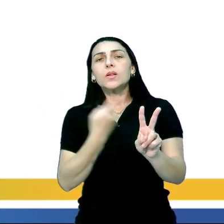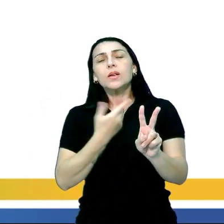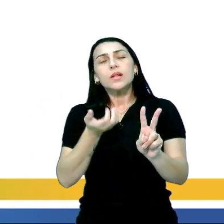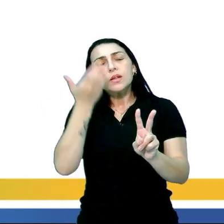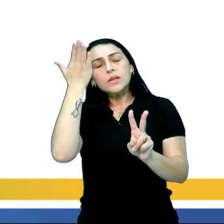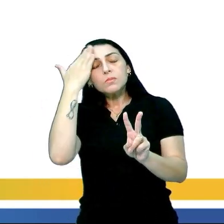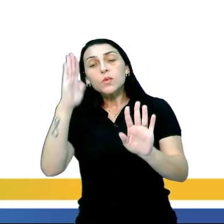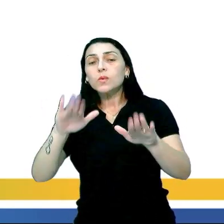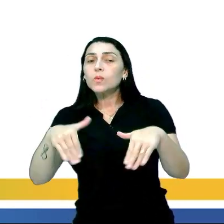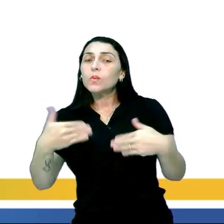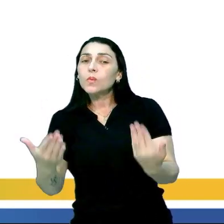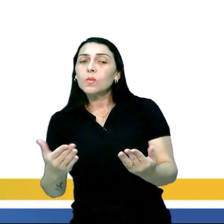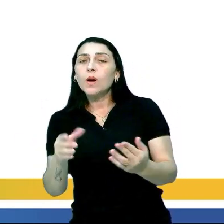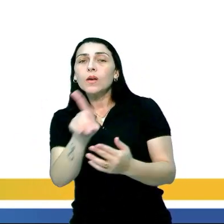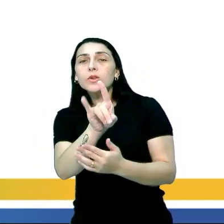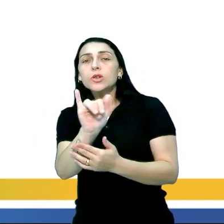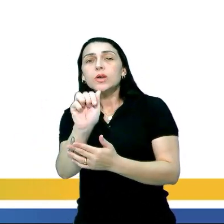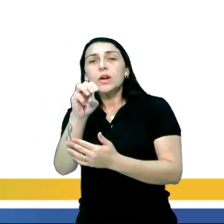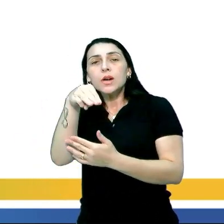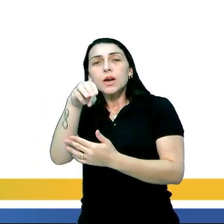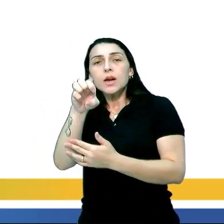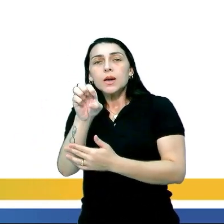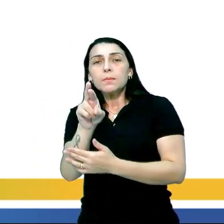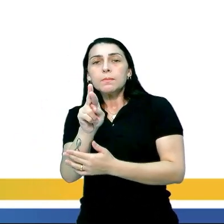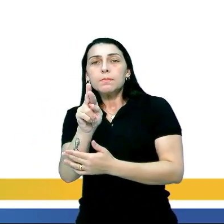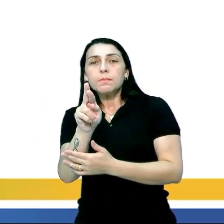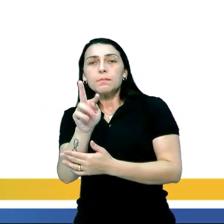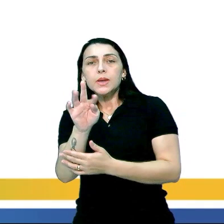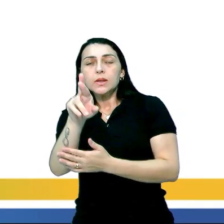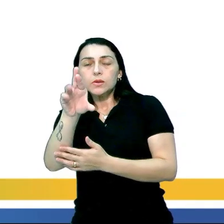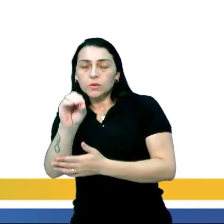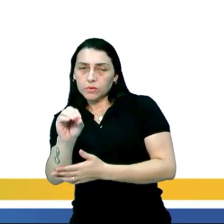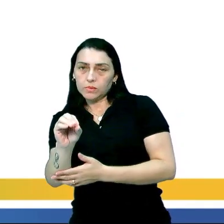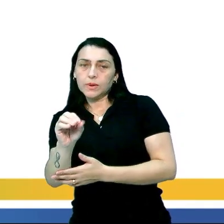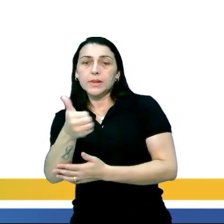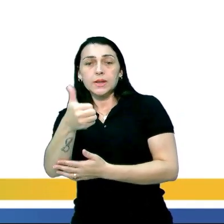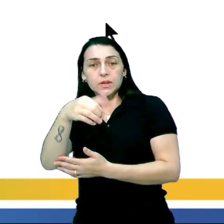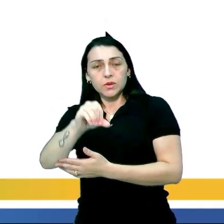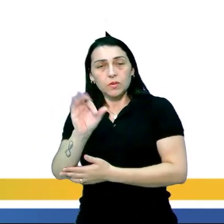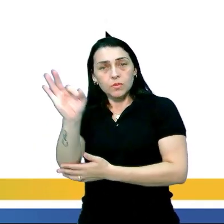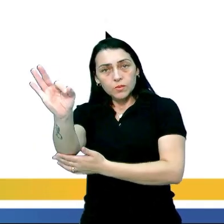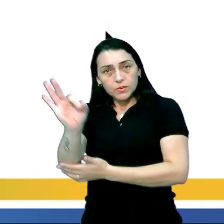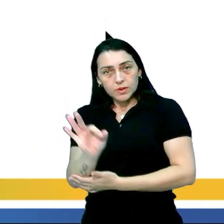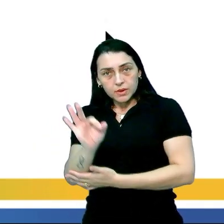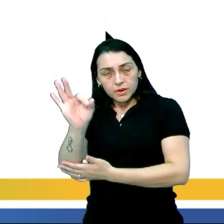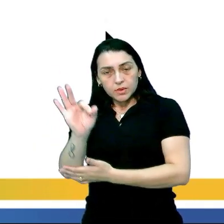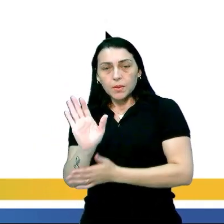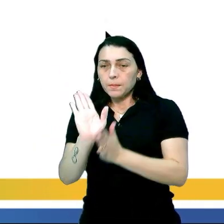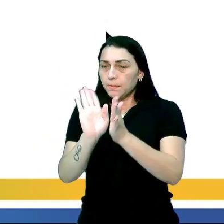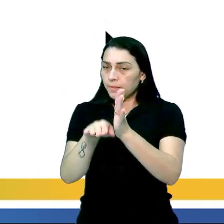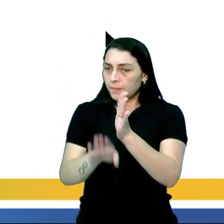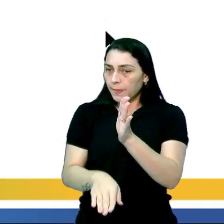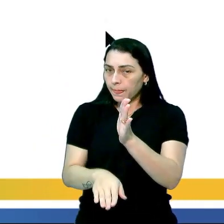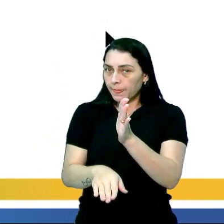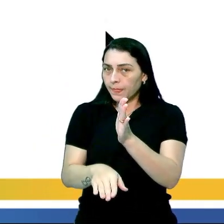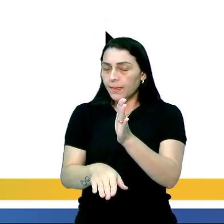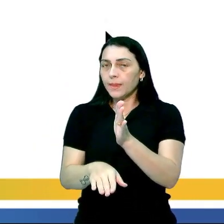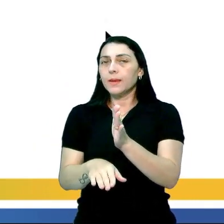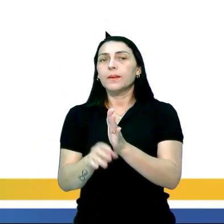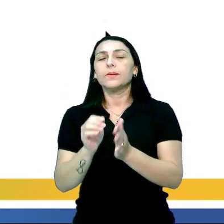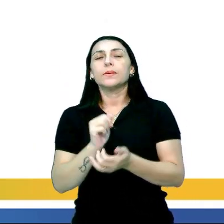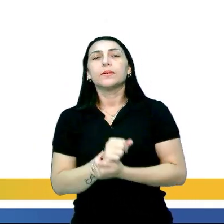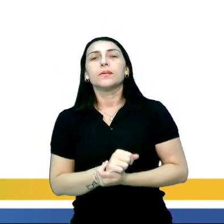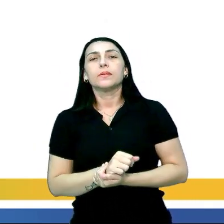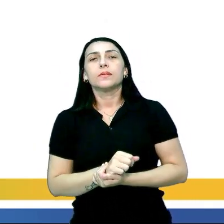qual vai ser esse diâmetro aqui, ó, para que seja 19% menor o seu